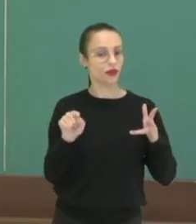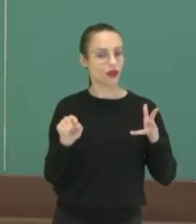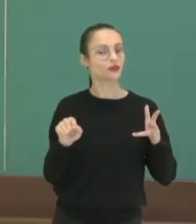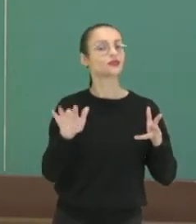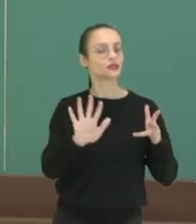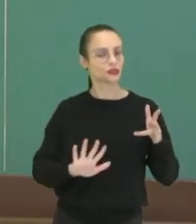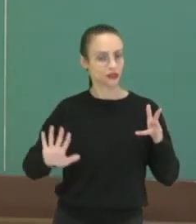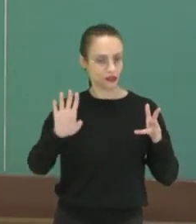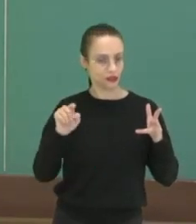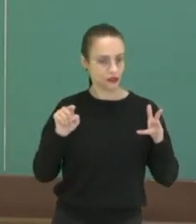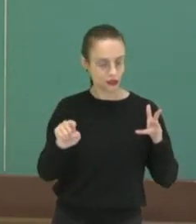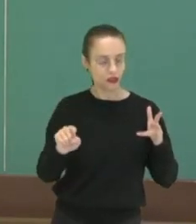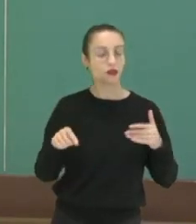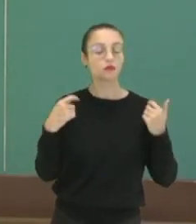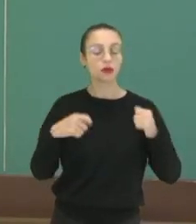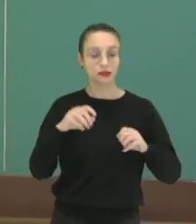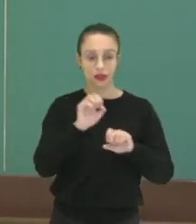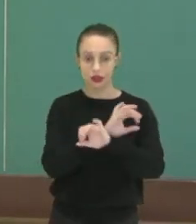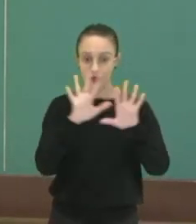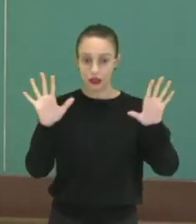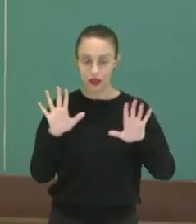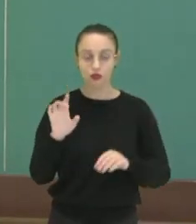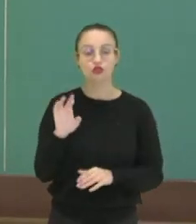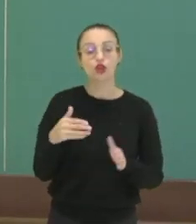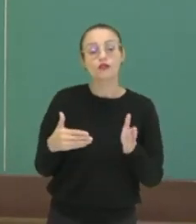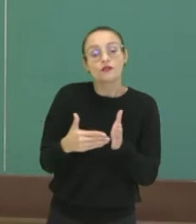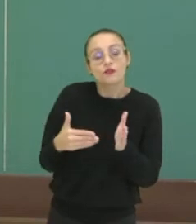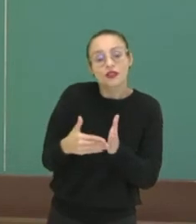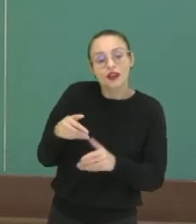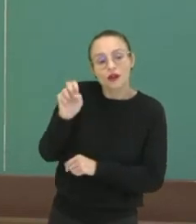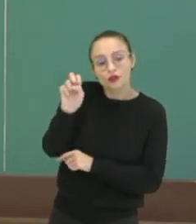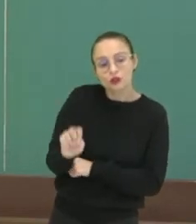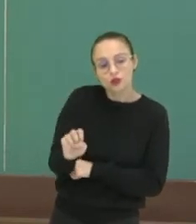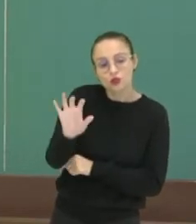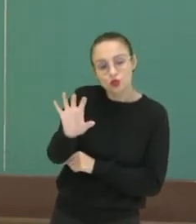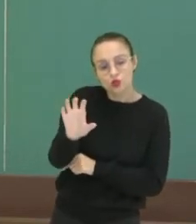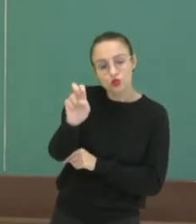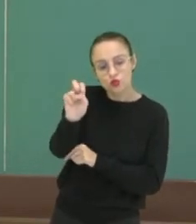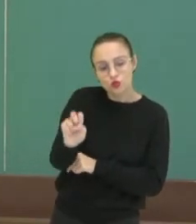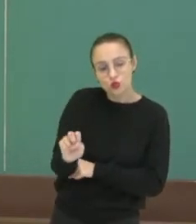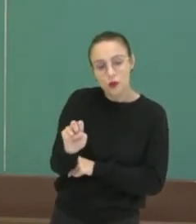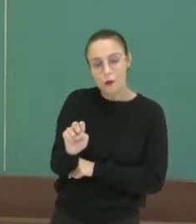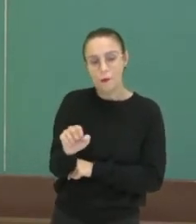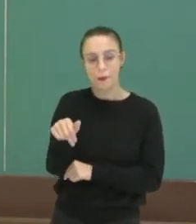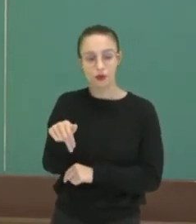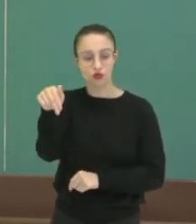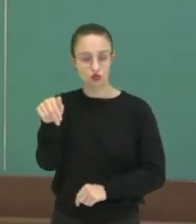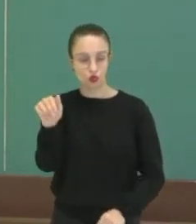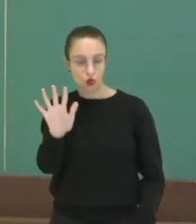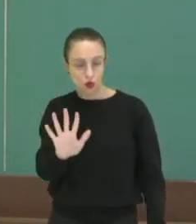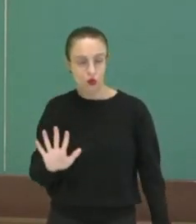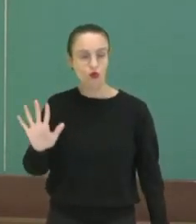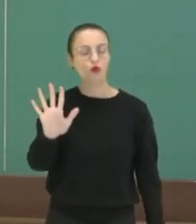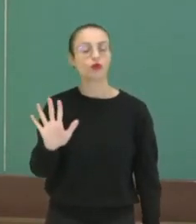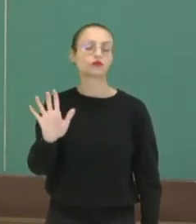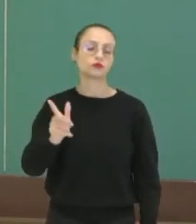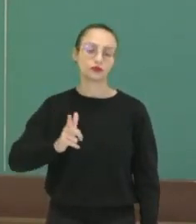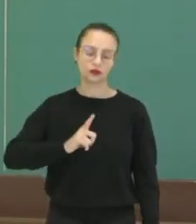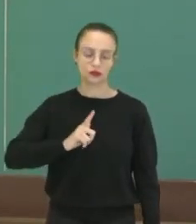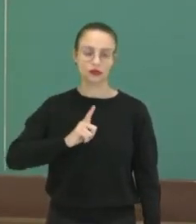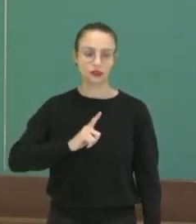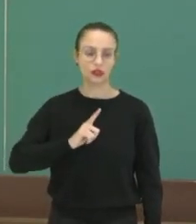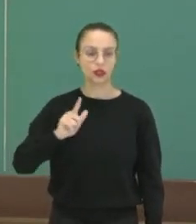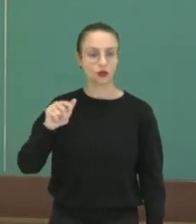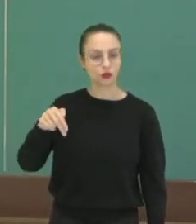nós. Somente o final ali da região sul, né, a porção mais ao norte da região sul, que compreende